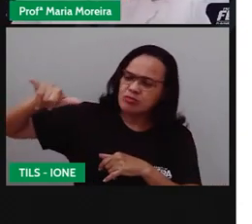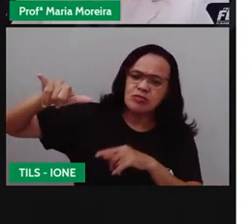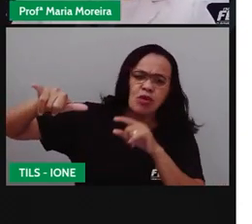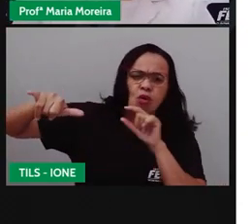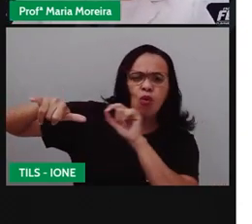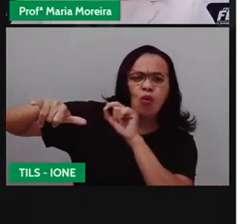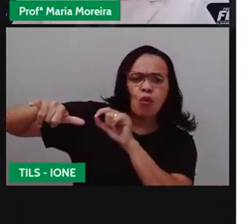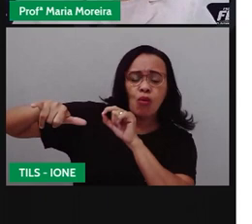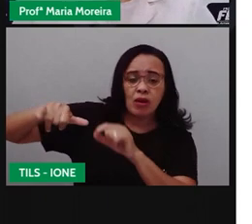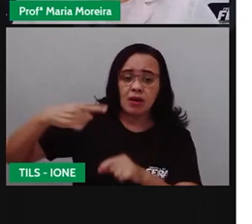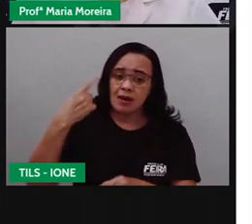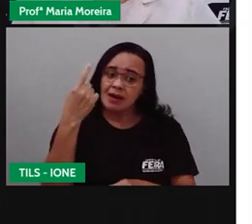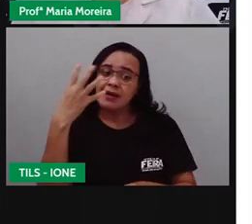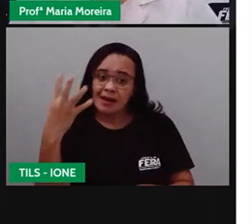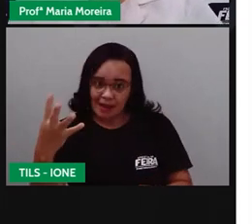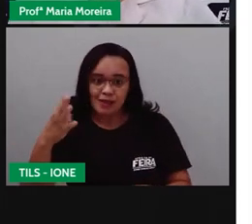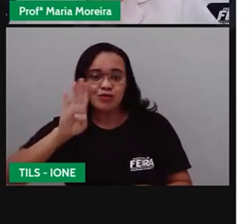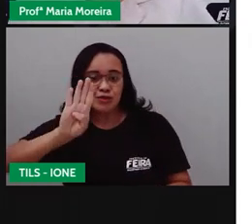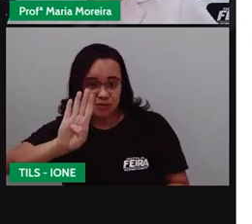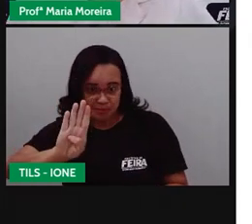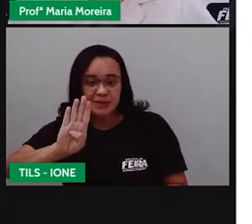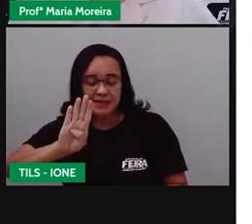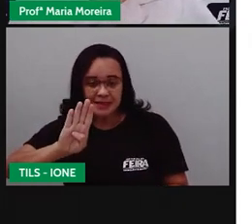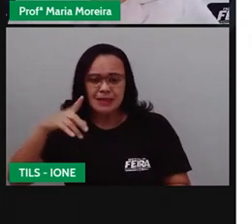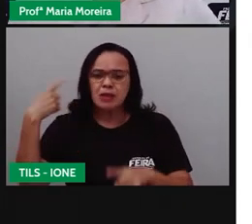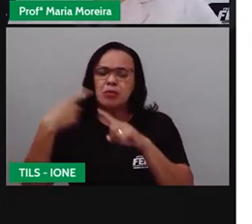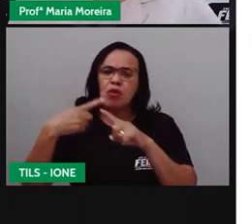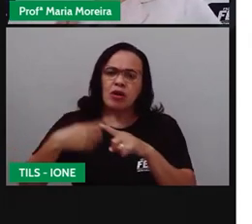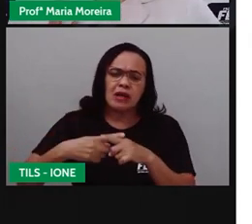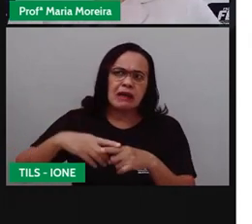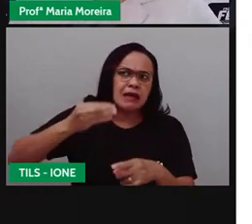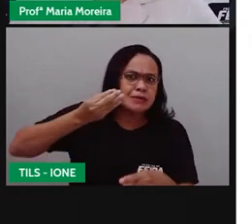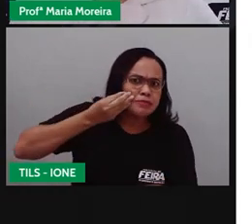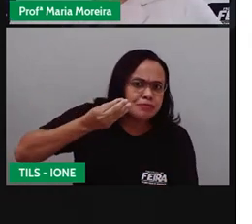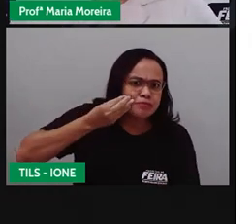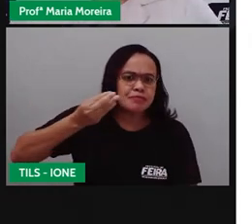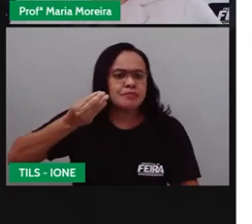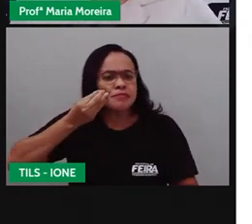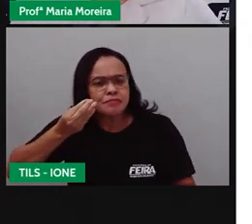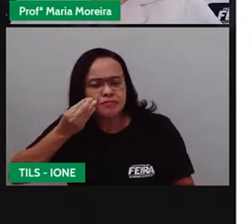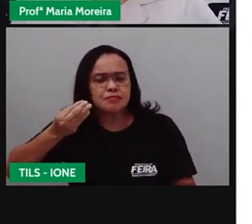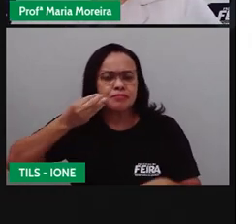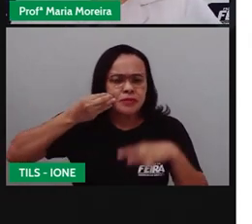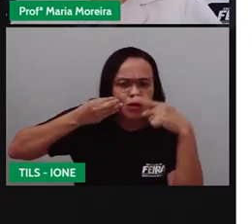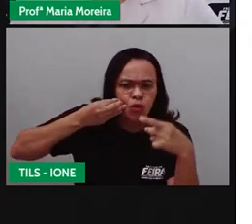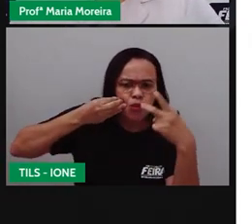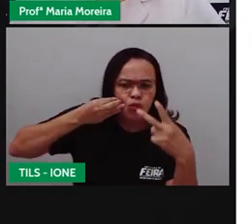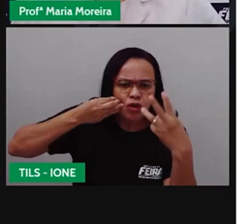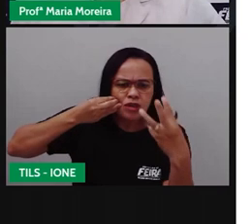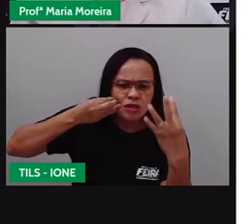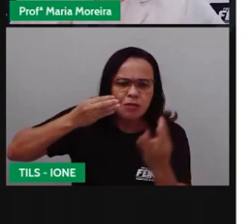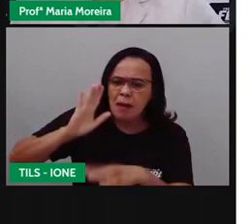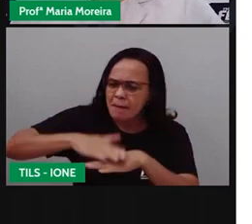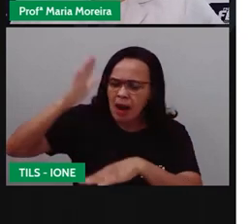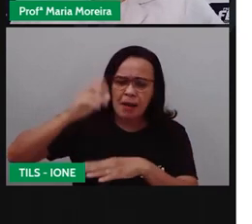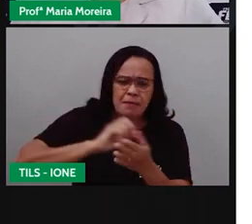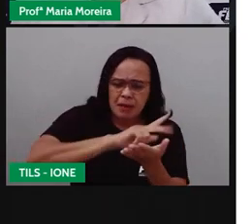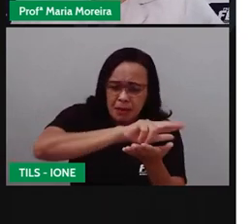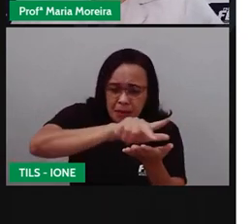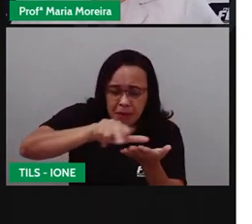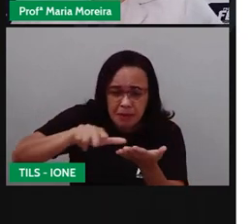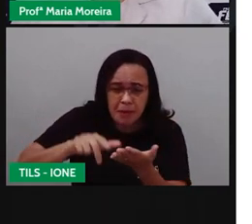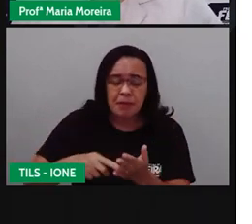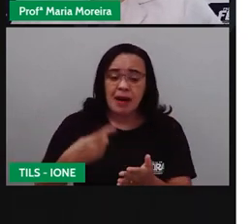bis? Porque foi a 14ª tentativa, né, de Santos Dumont. O 14